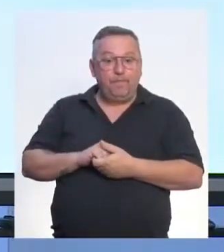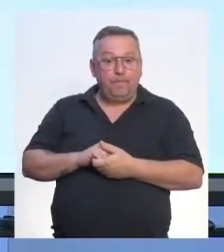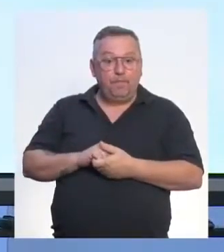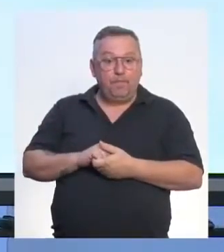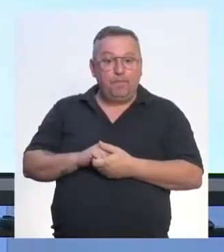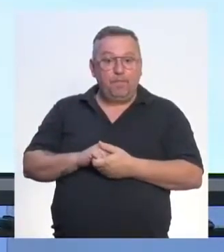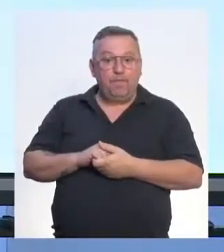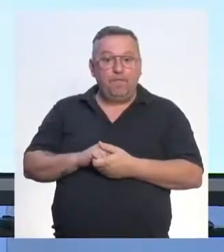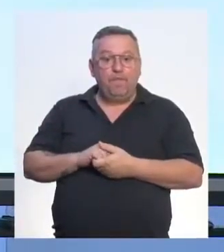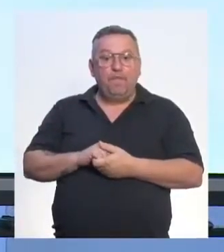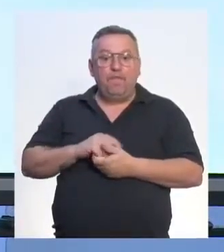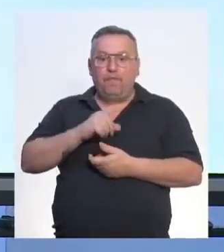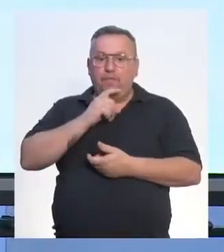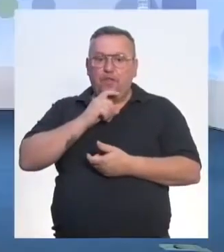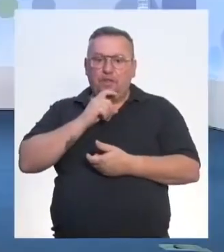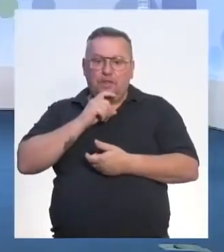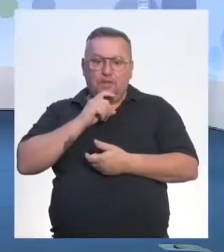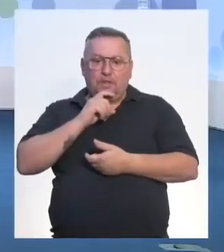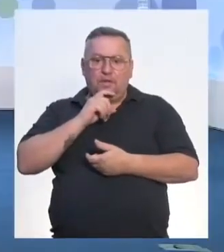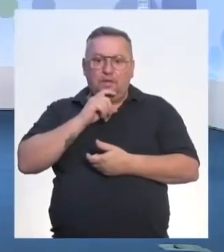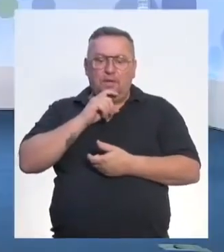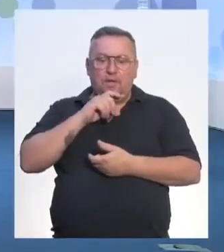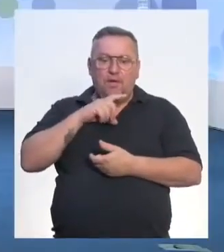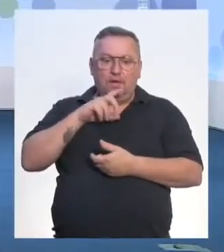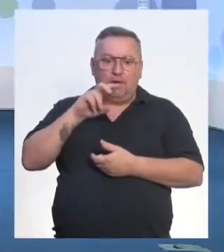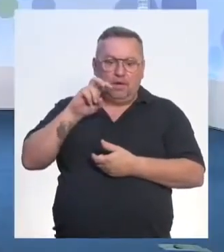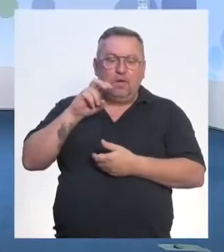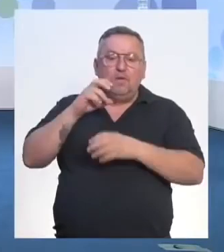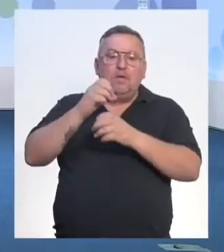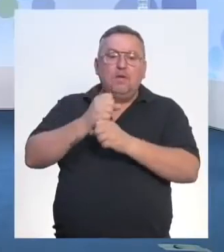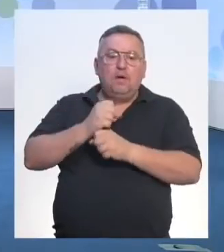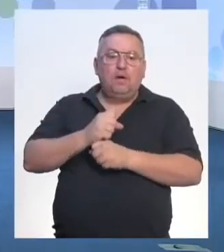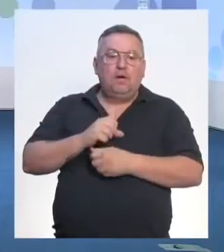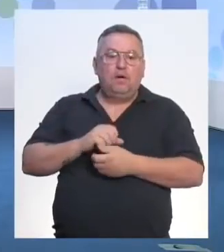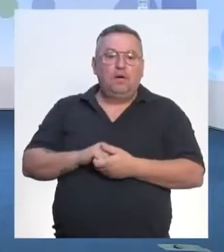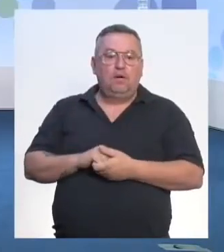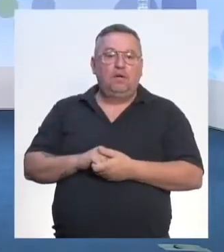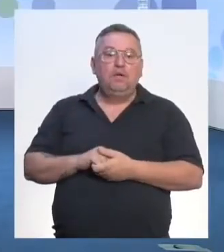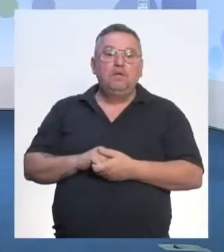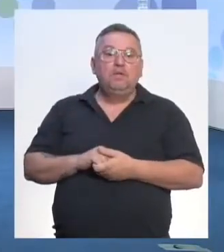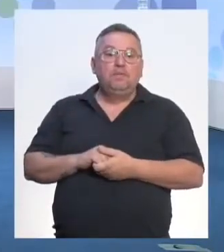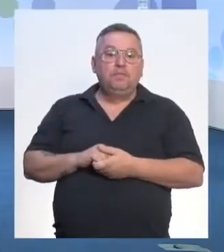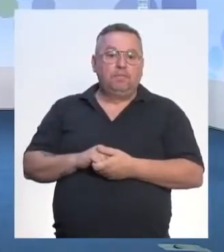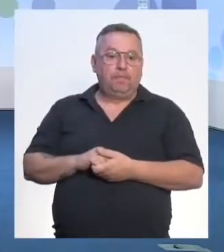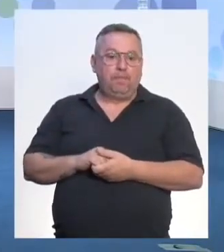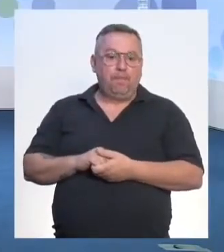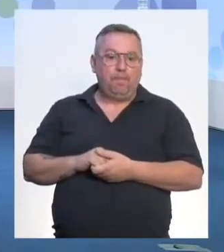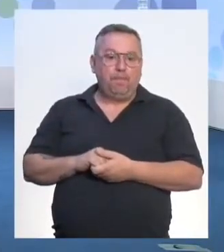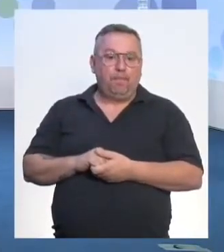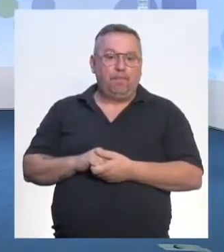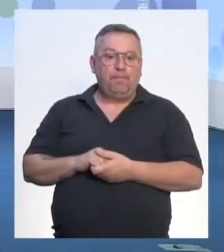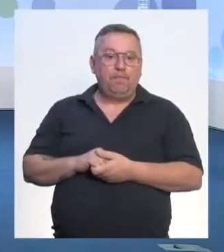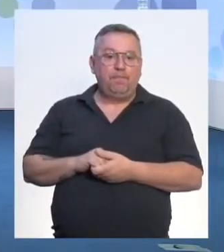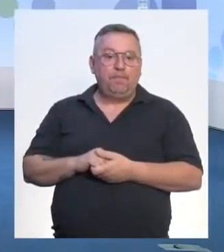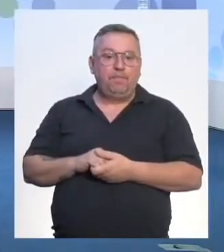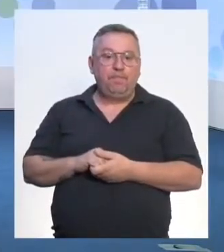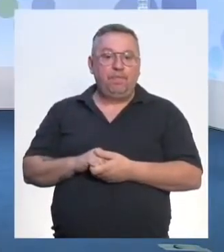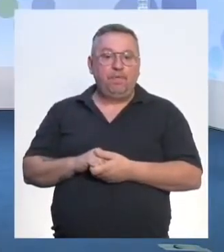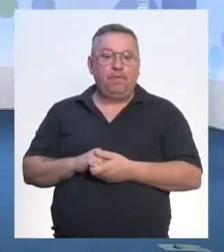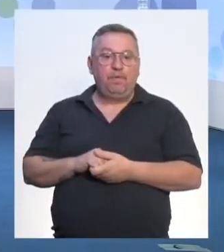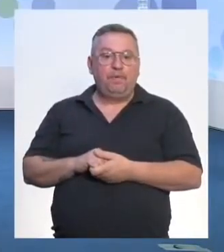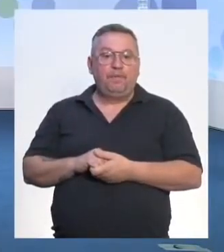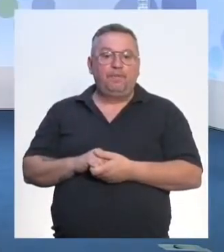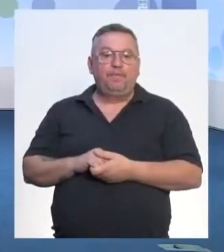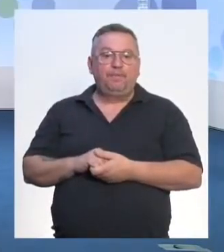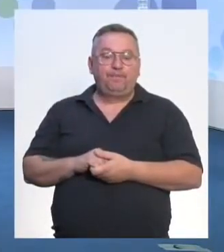seria o verde, né? Isso. Ele parou nos 5 pontos. Então eu tenho 1 positivo que multiplica, né? Isso. 5